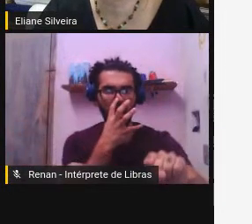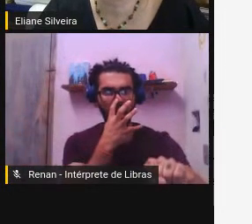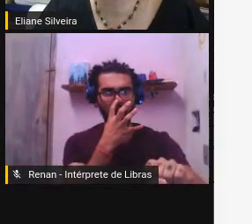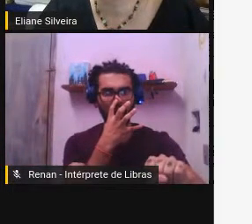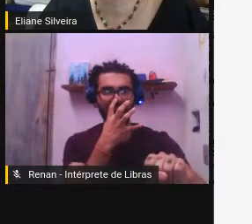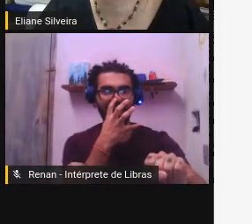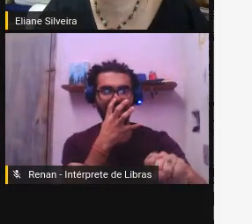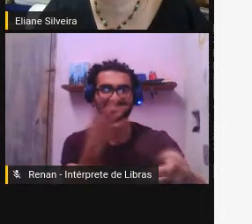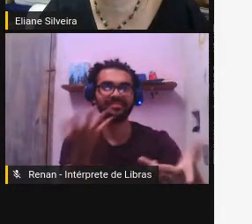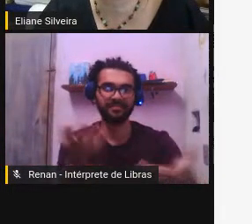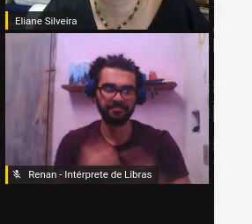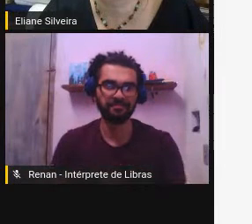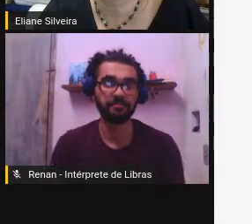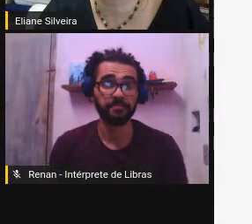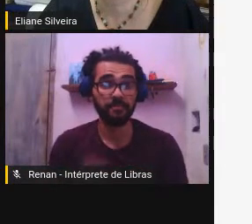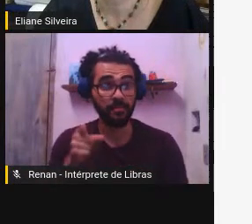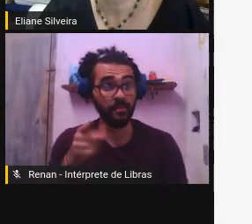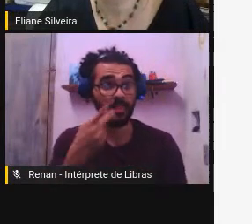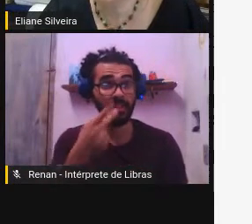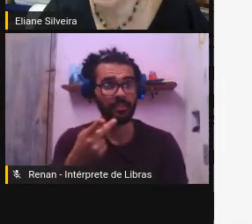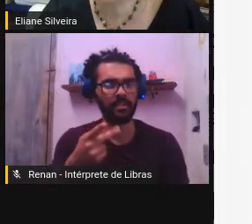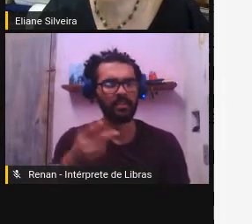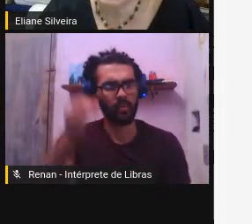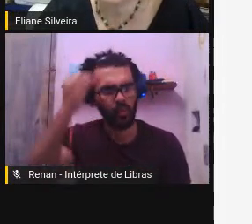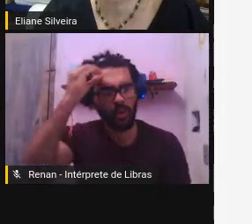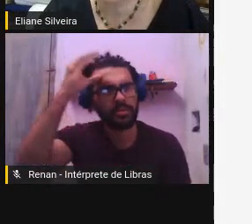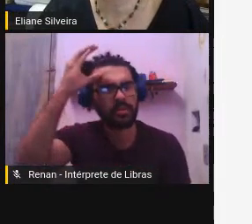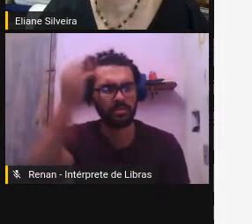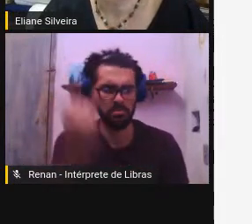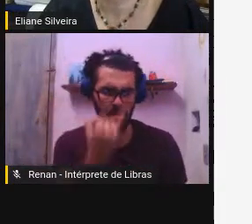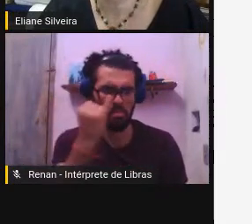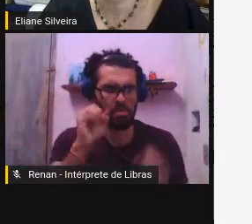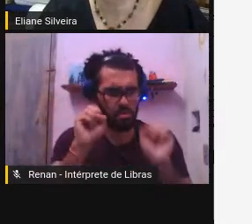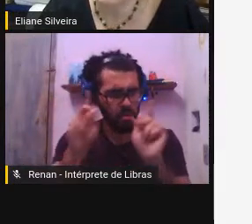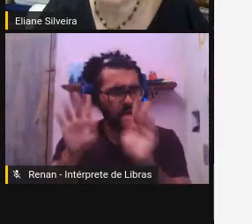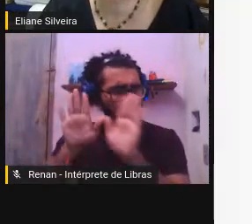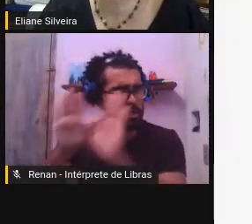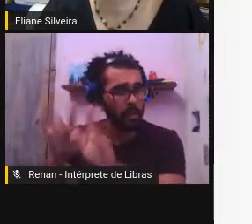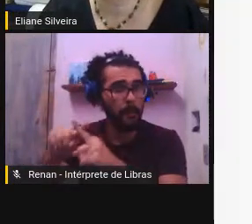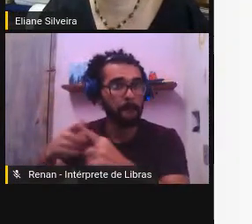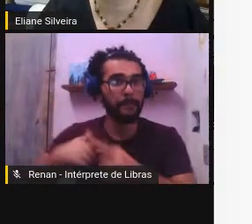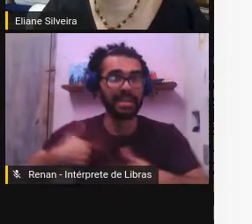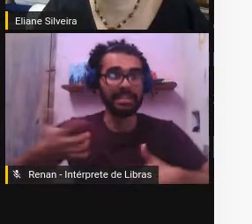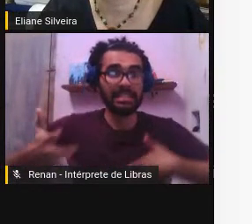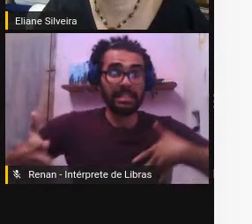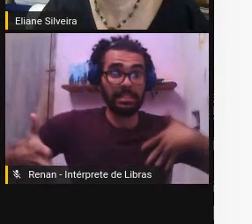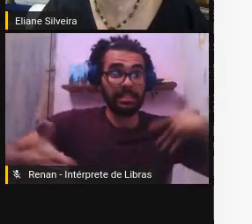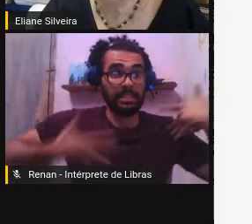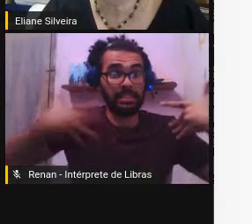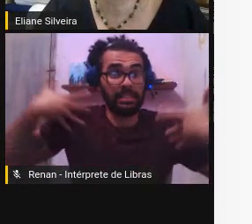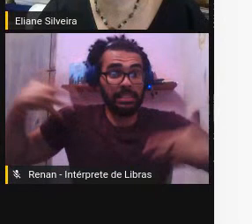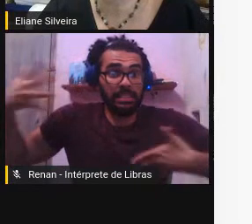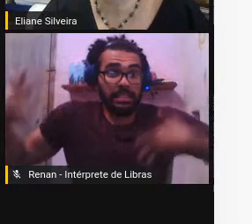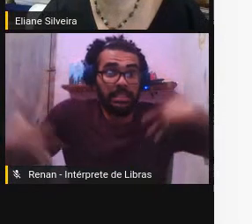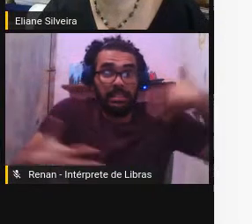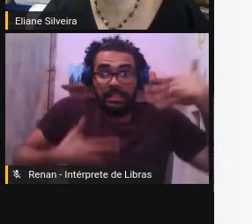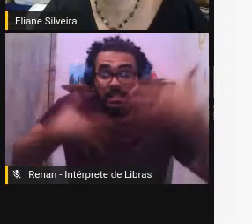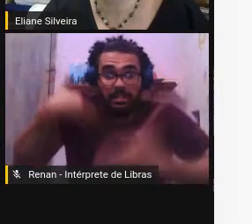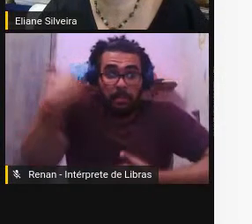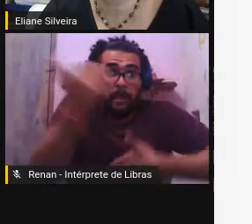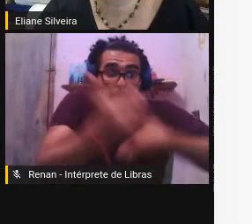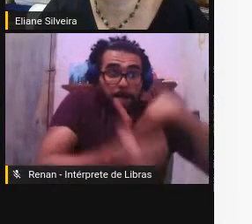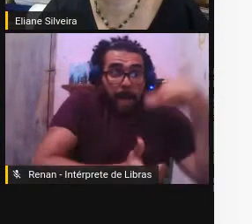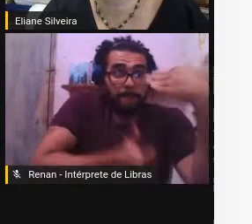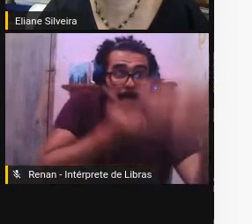ele certamente não menospreza o conhecimento, mas ele dá destaque ao entusiasmo que sempre o moveu, inclusive em